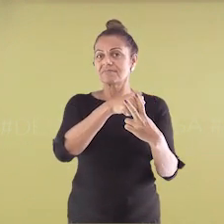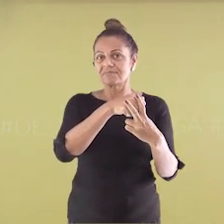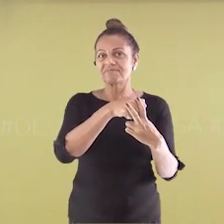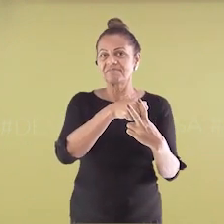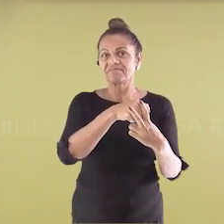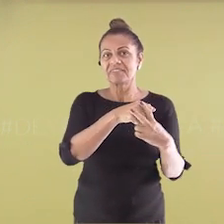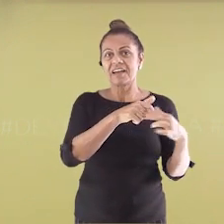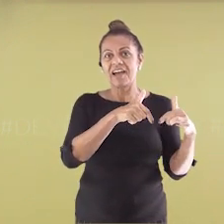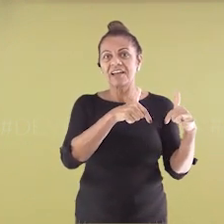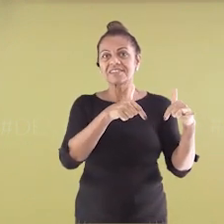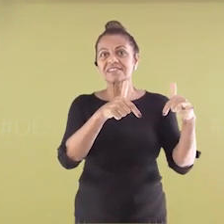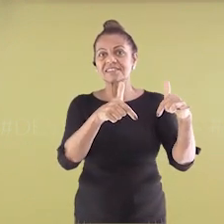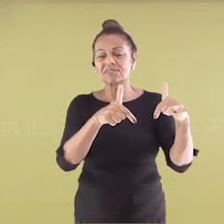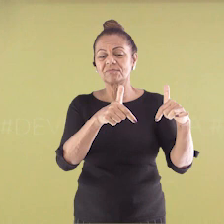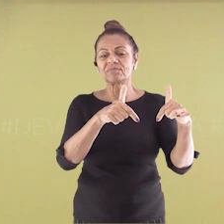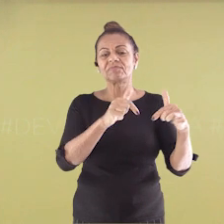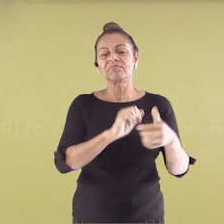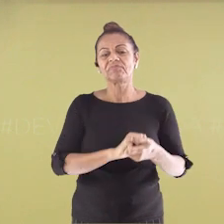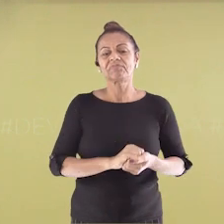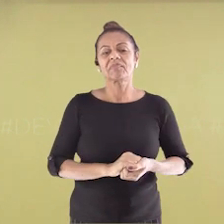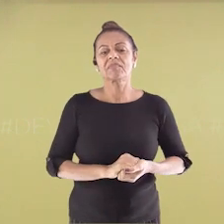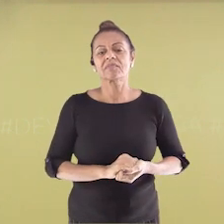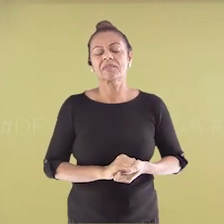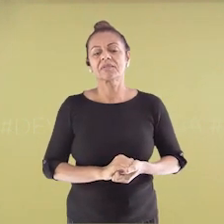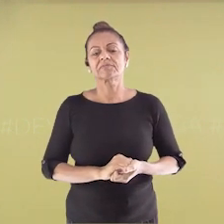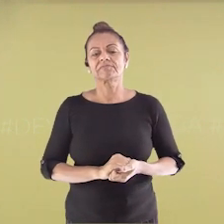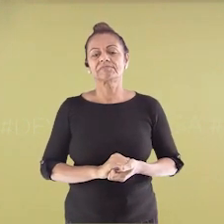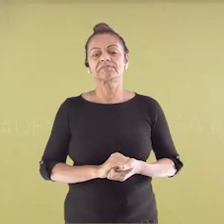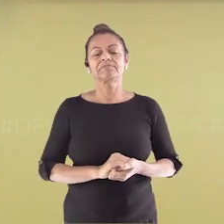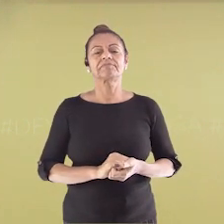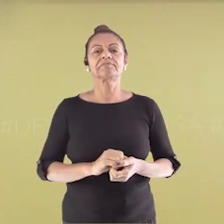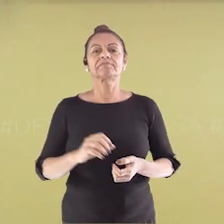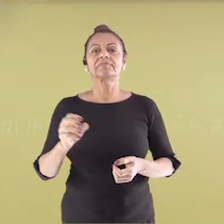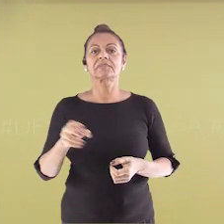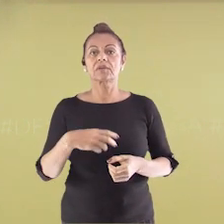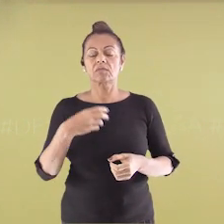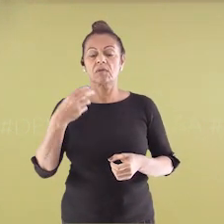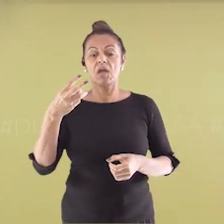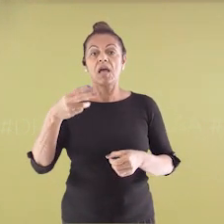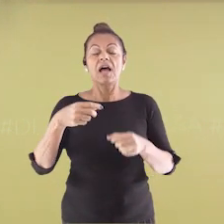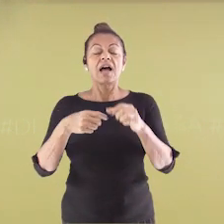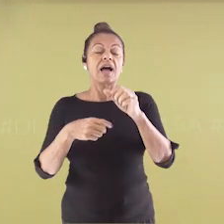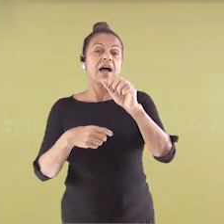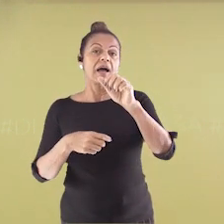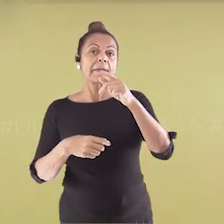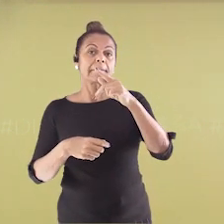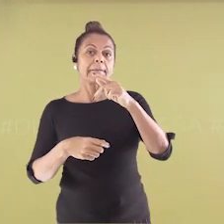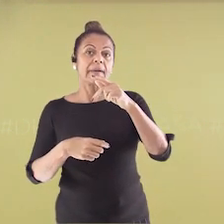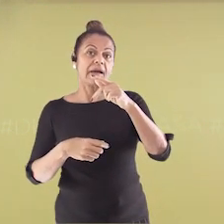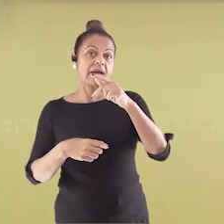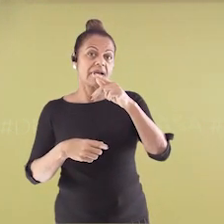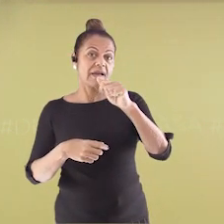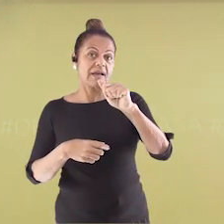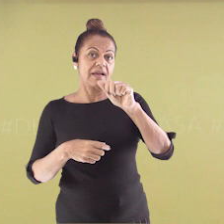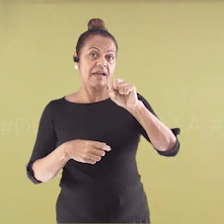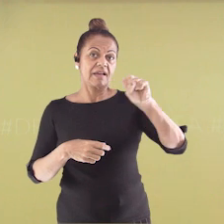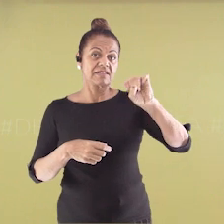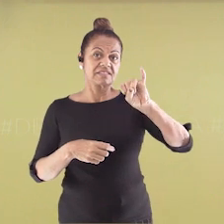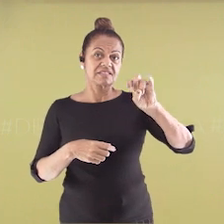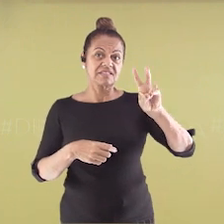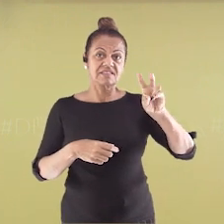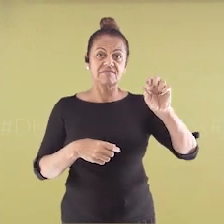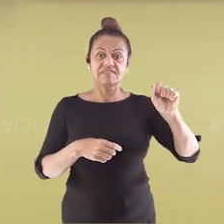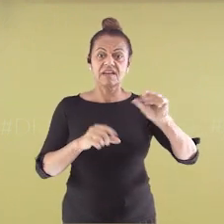está exercendo a ação sobre o sujeito. Nesse caso aqui, o agente da passiva é o William,